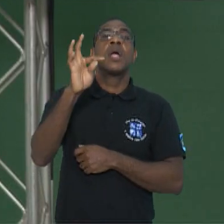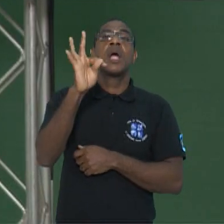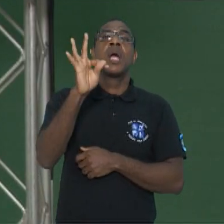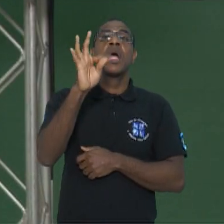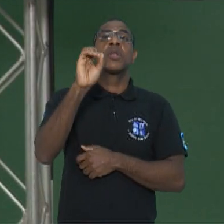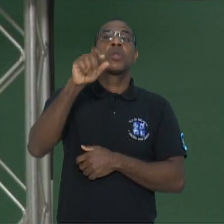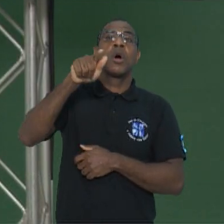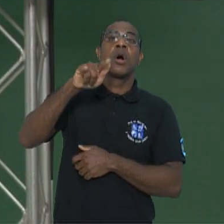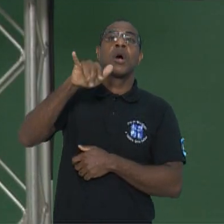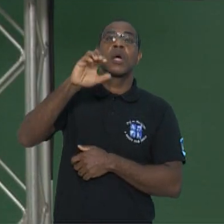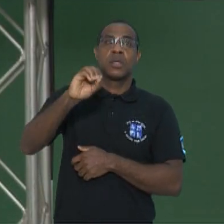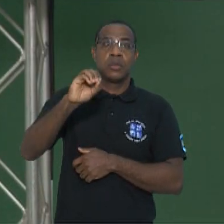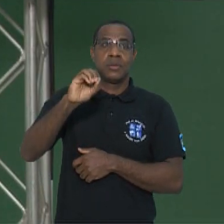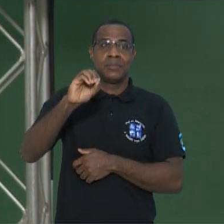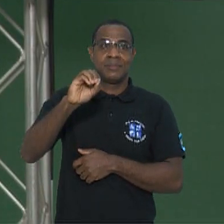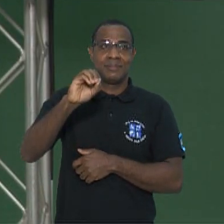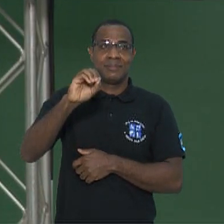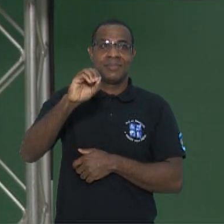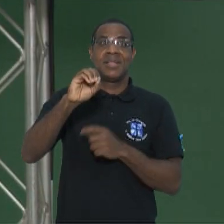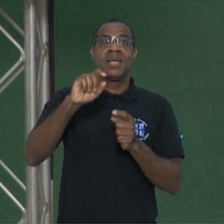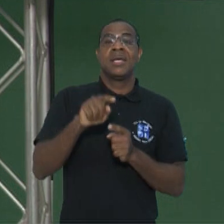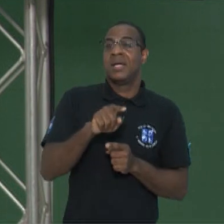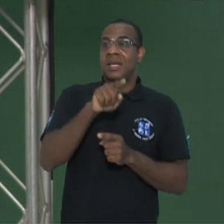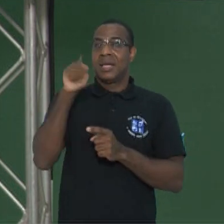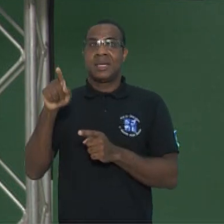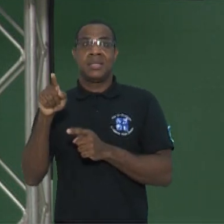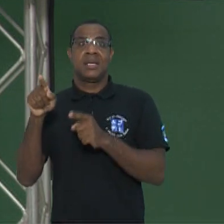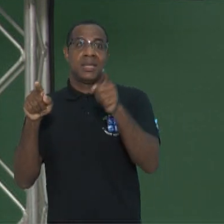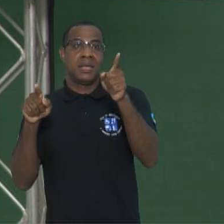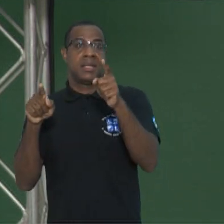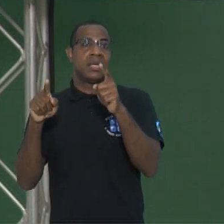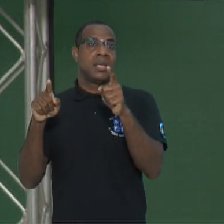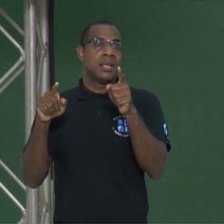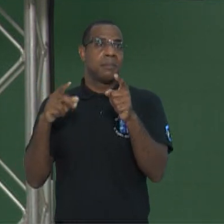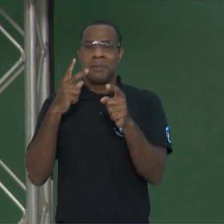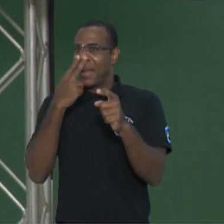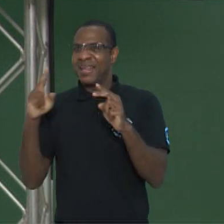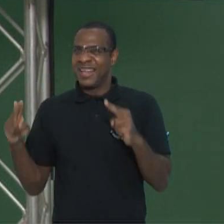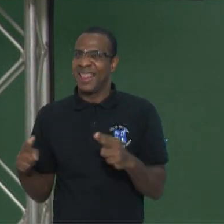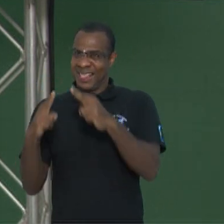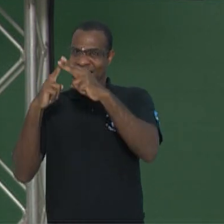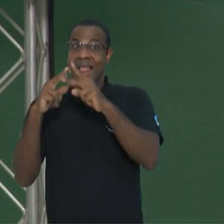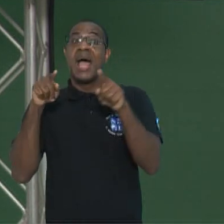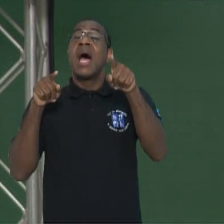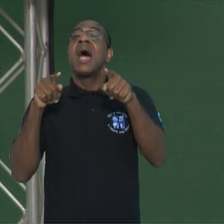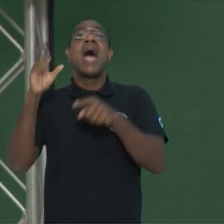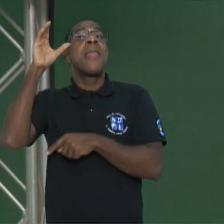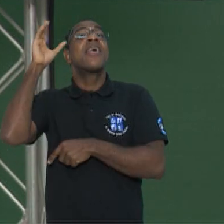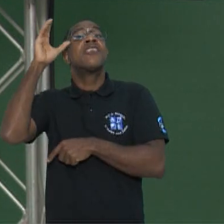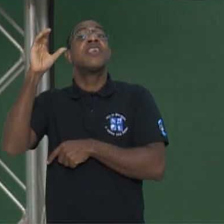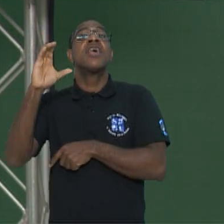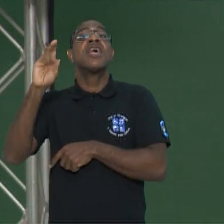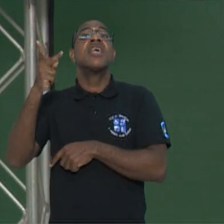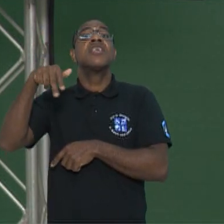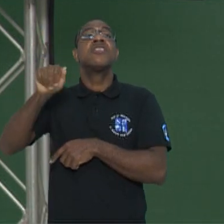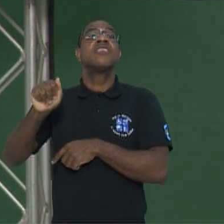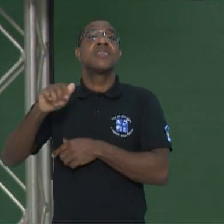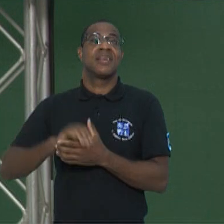é na China. Tamanha essa influência dos países europeus ao longo do tempo pelo mundo ali,